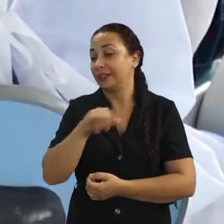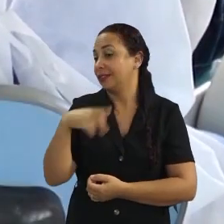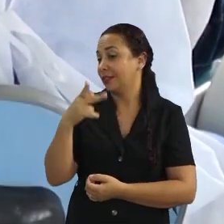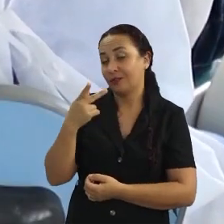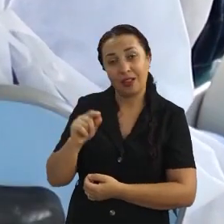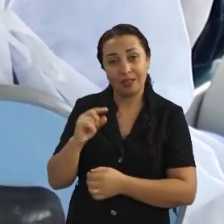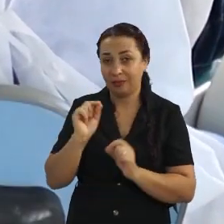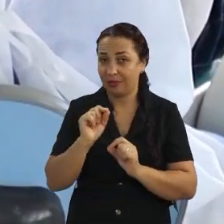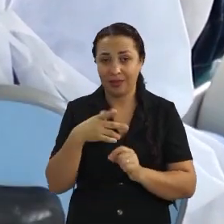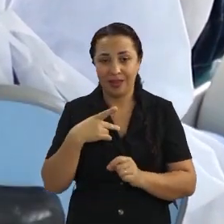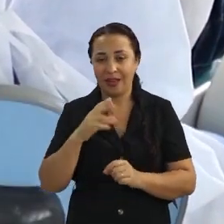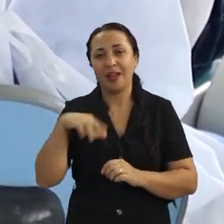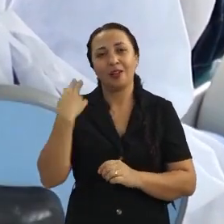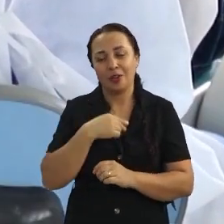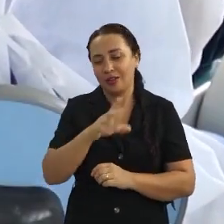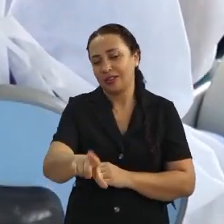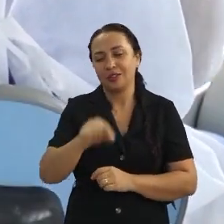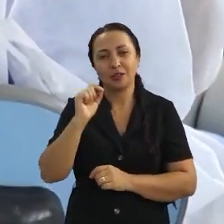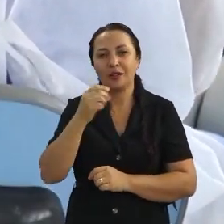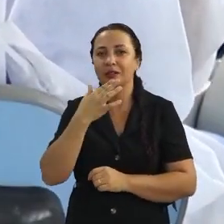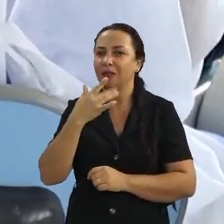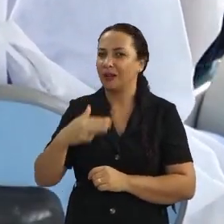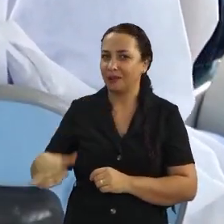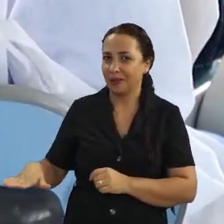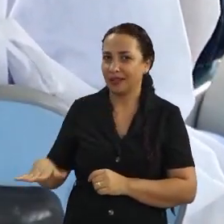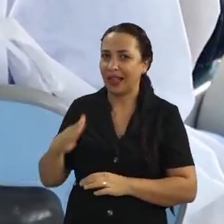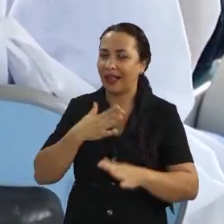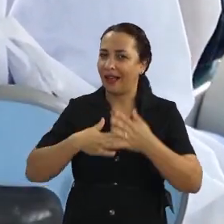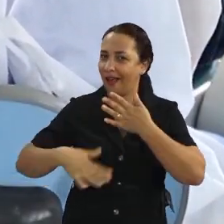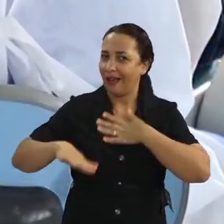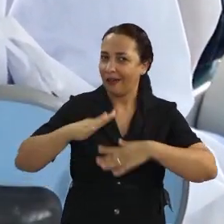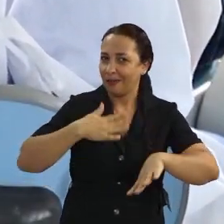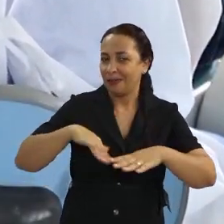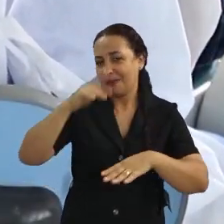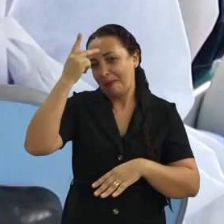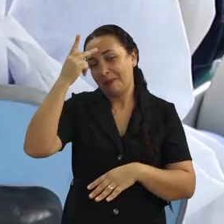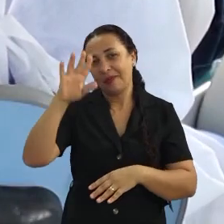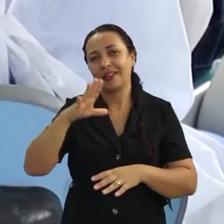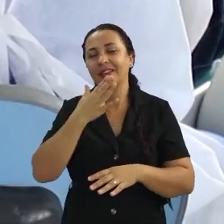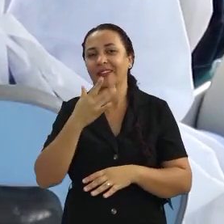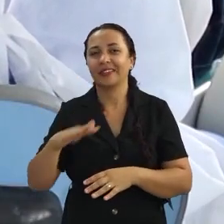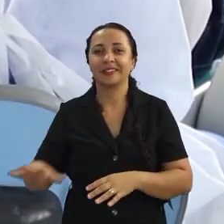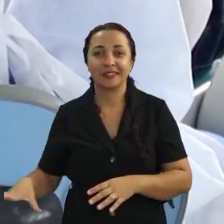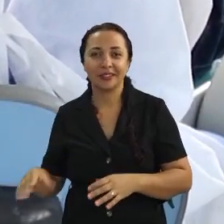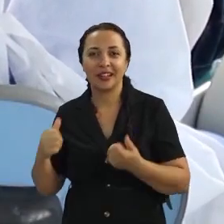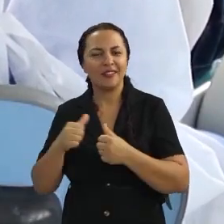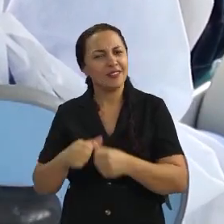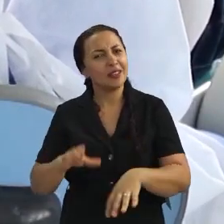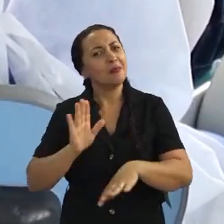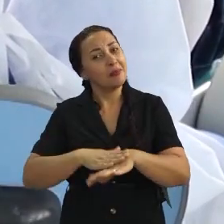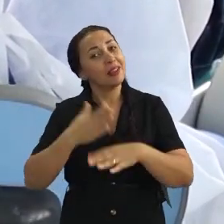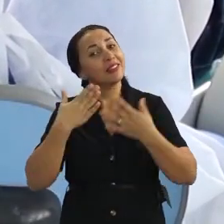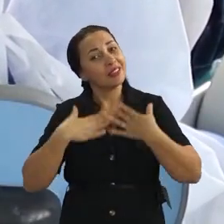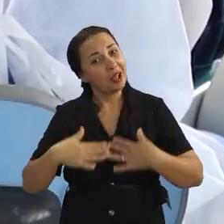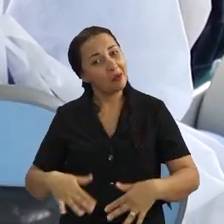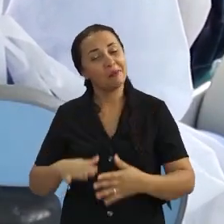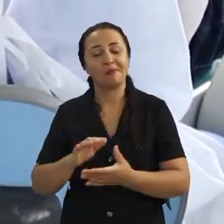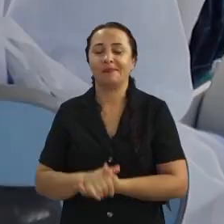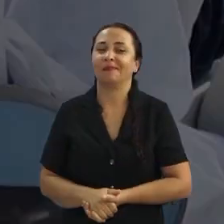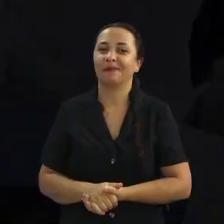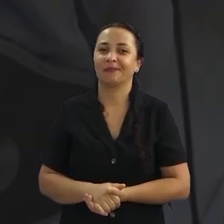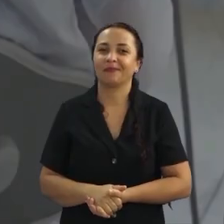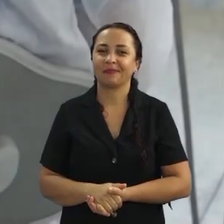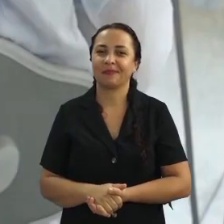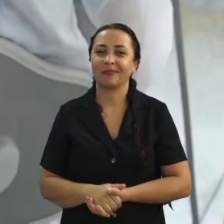escolhemos se ela não disser o que quer Nós escolhemos uma música infantil uma música calma para que a criança fique mais tranquilo